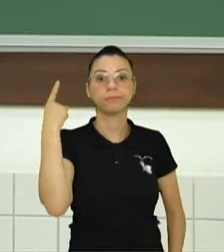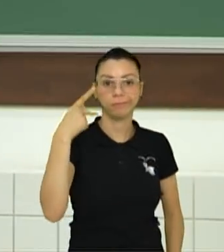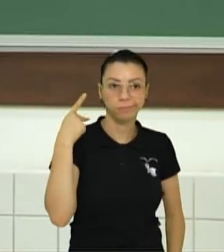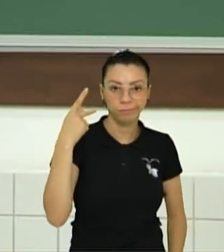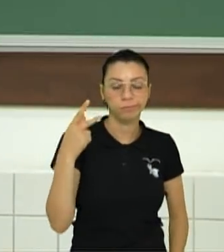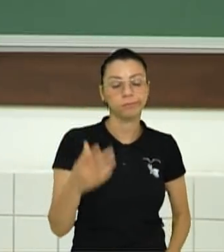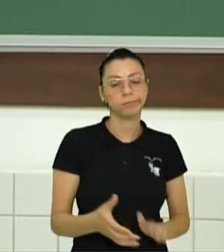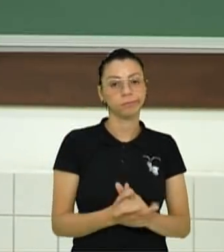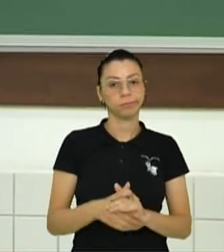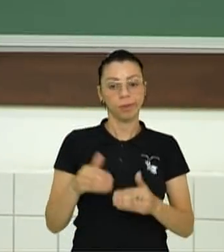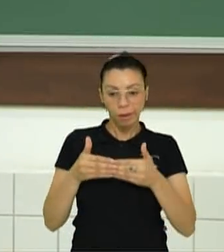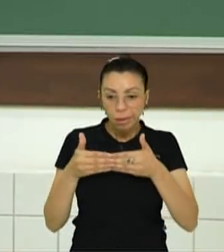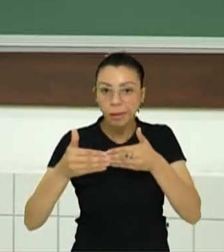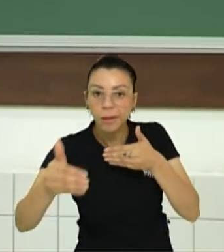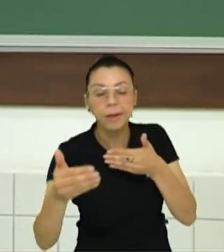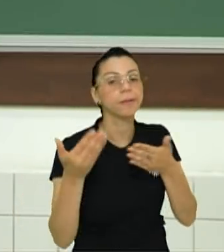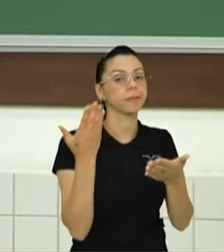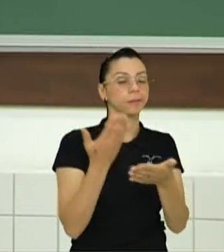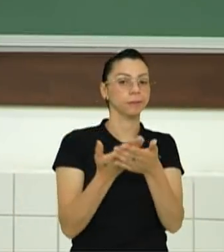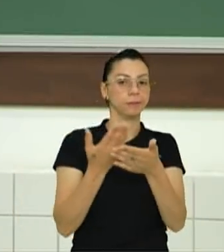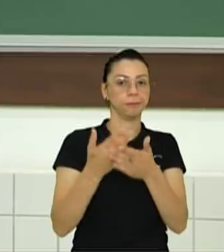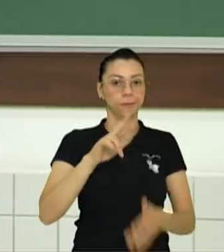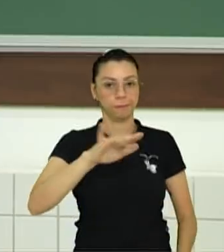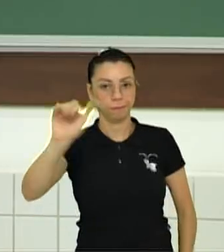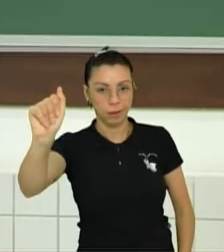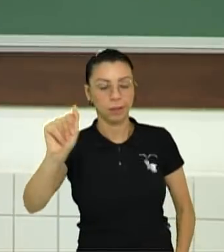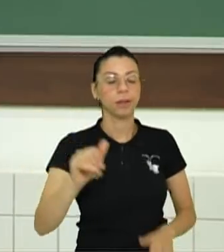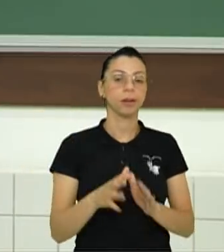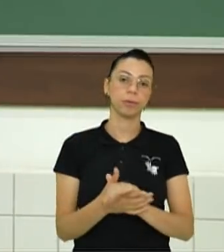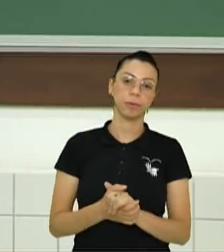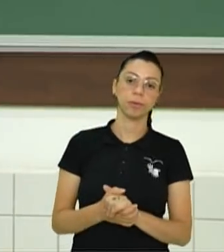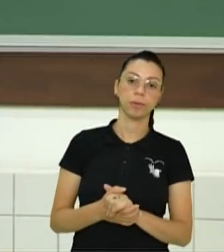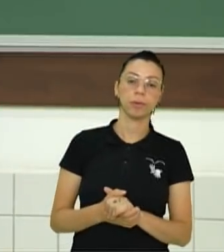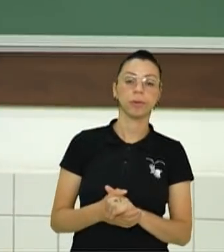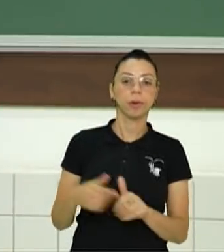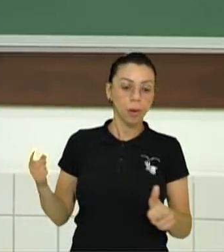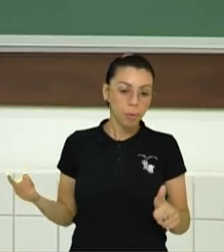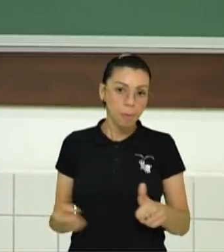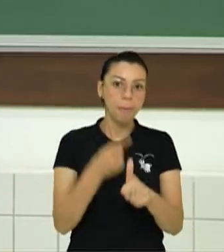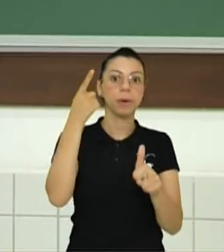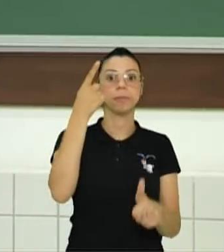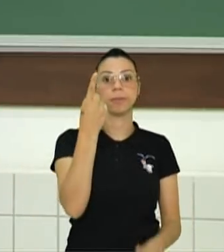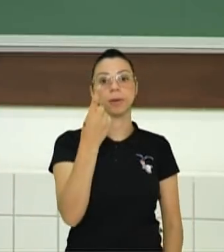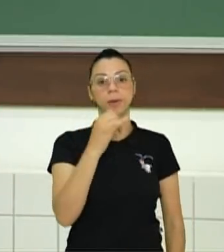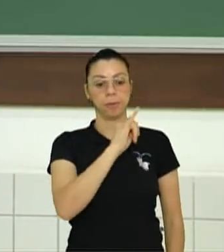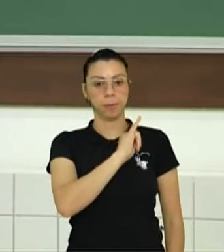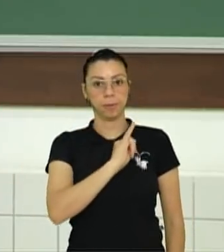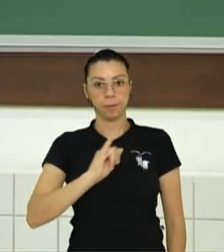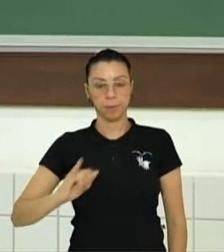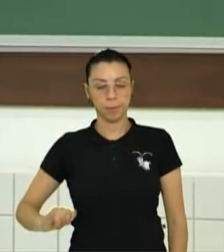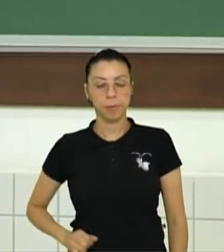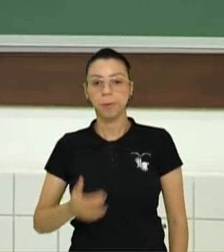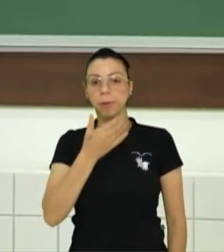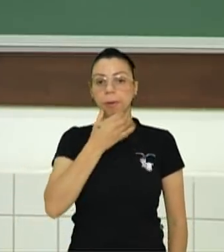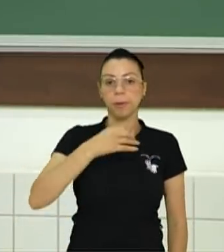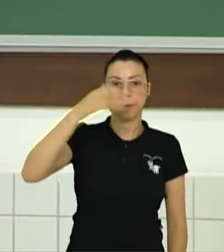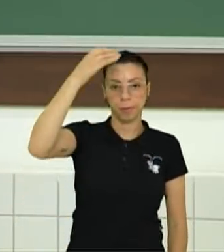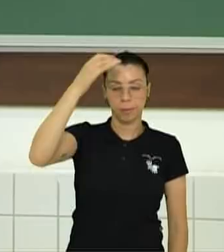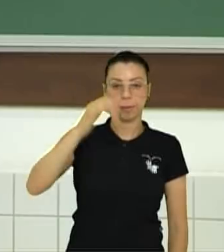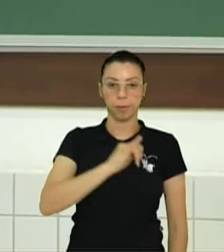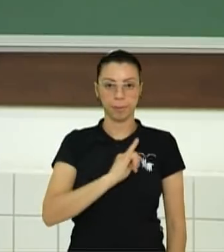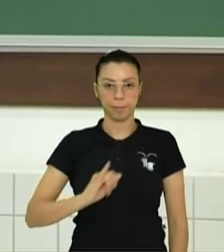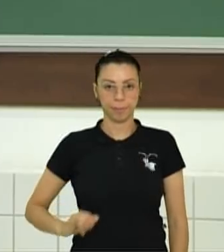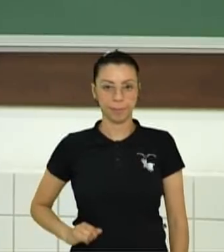daí que vocês vão estudar mais para frente, não vou estragar essa aula, que o primeiro imperador, né, ou inclusive antes